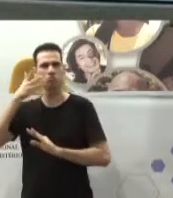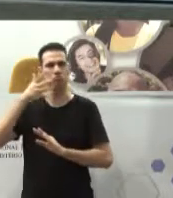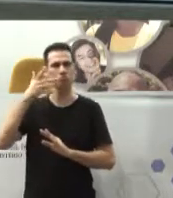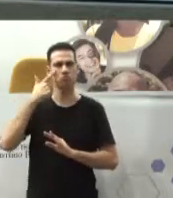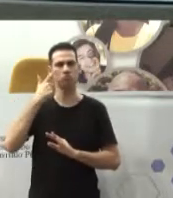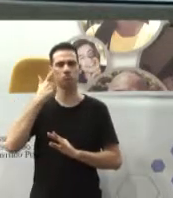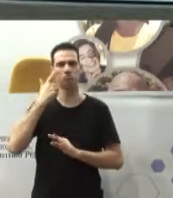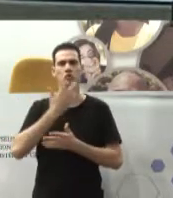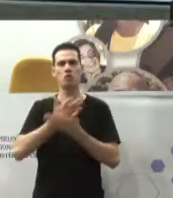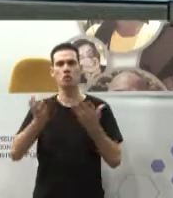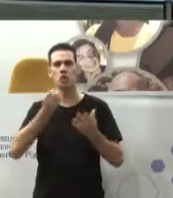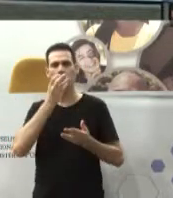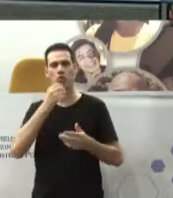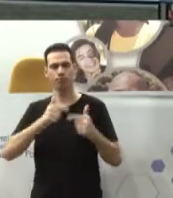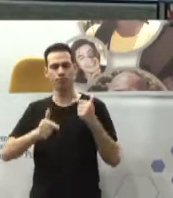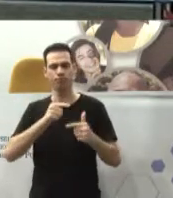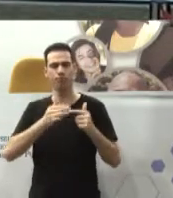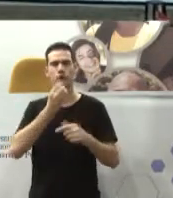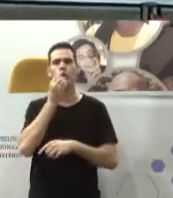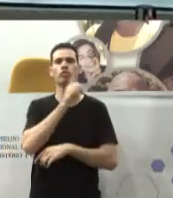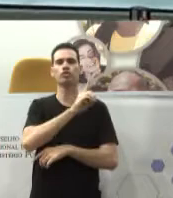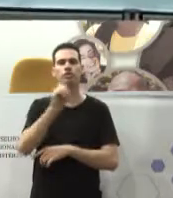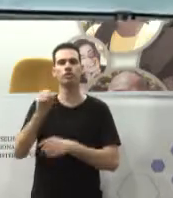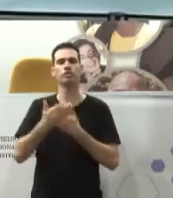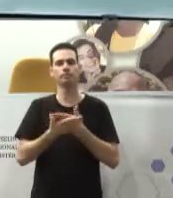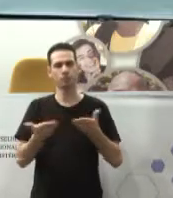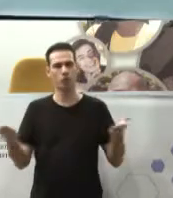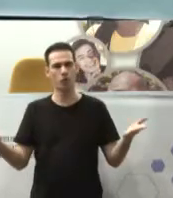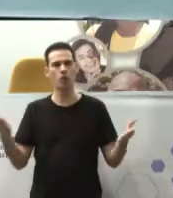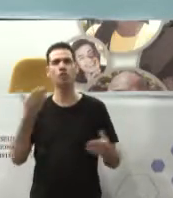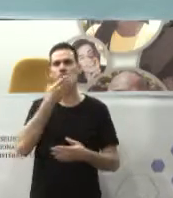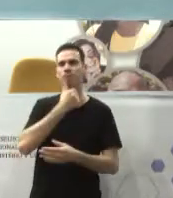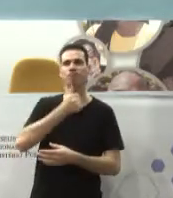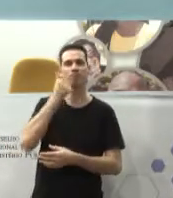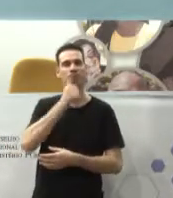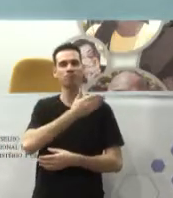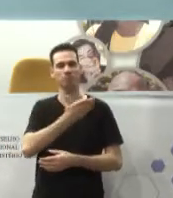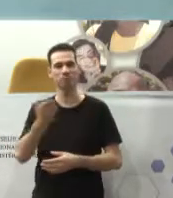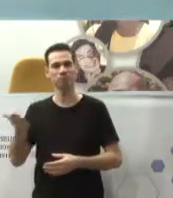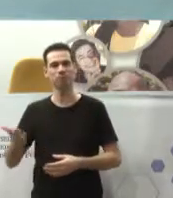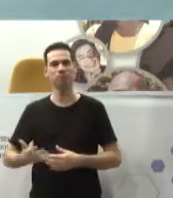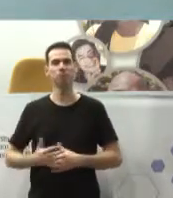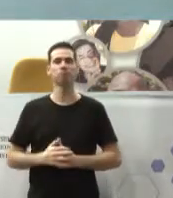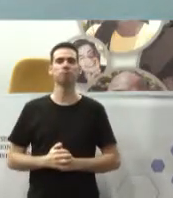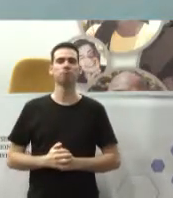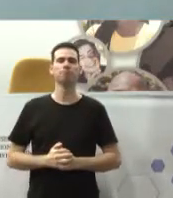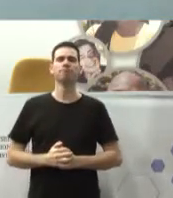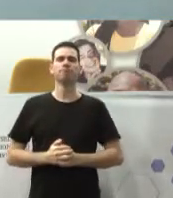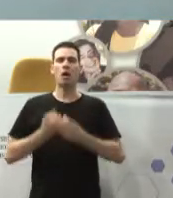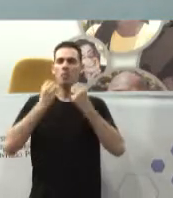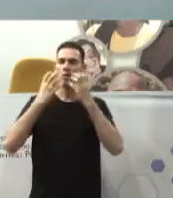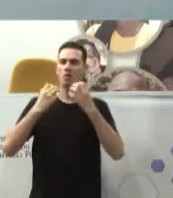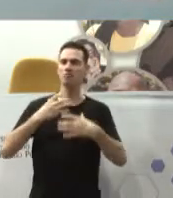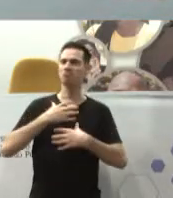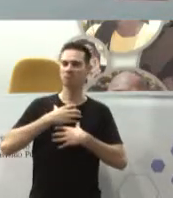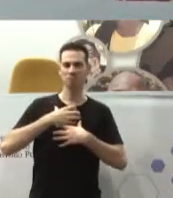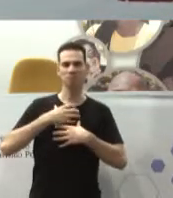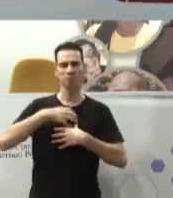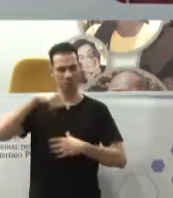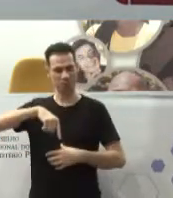trabalho. Bom dia a todos e a todas. É muito, muito grato estar nesse momento